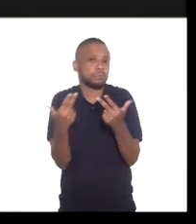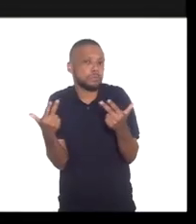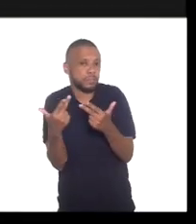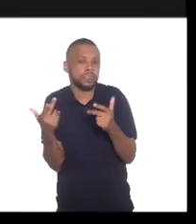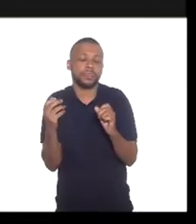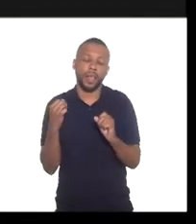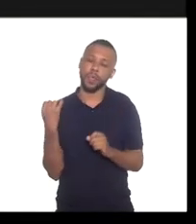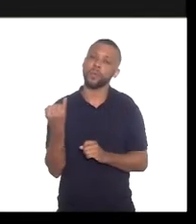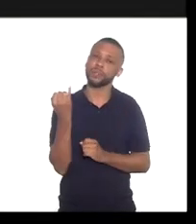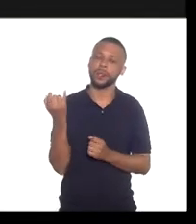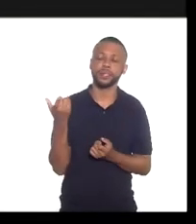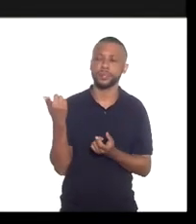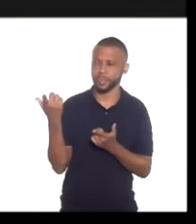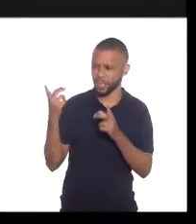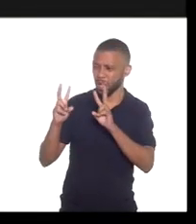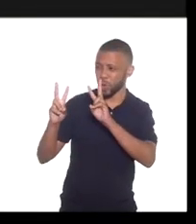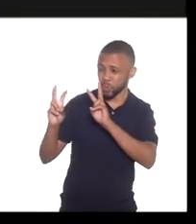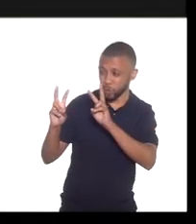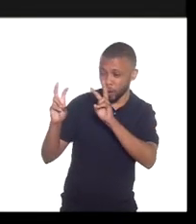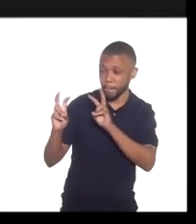como é que fala?